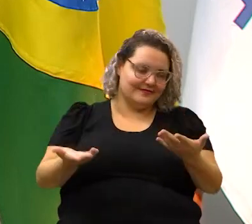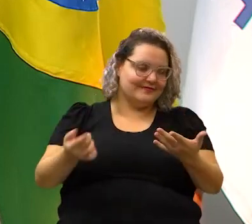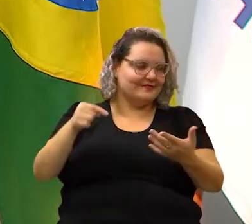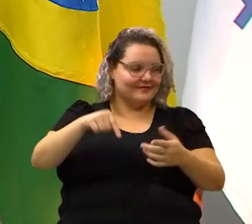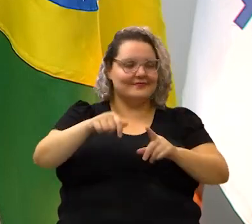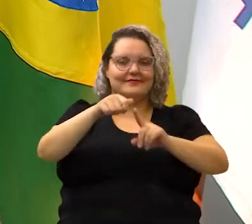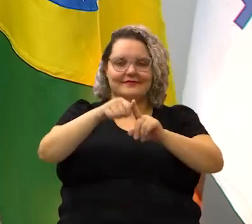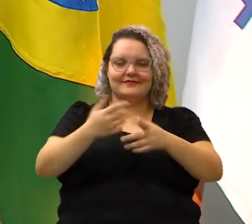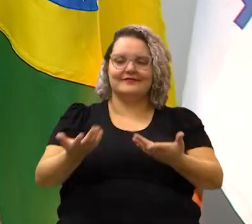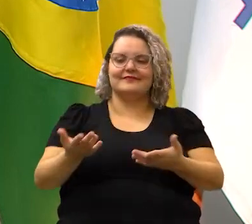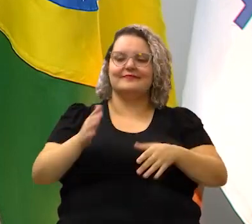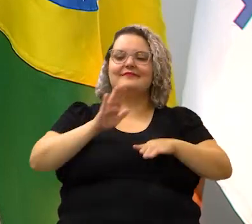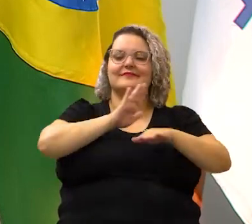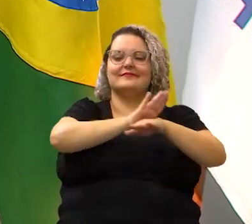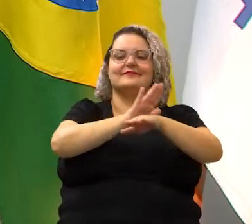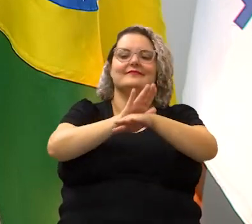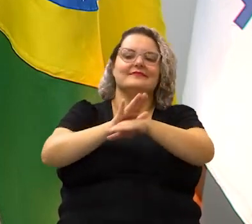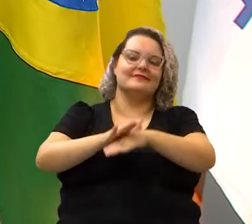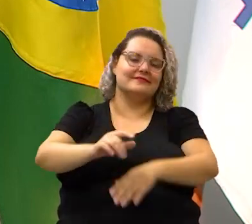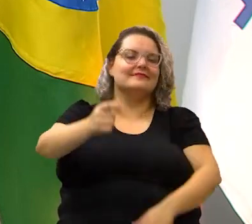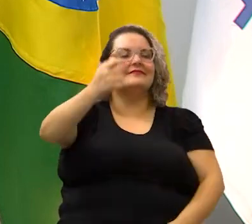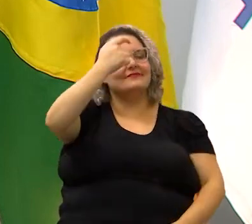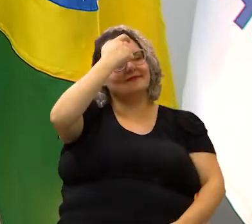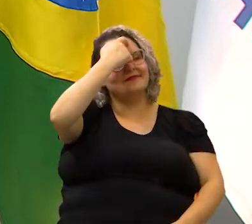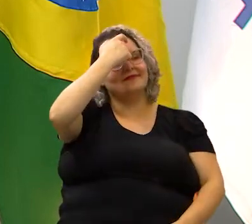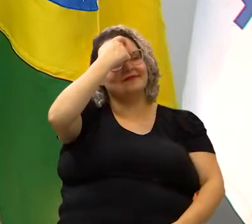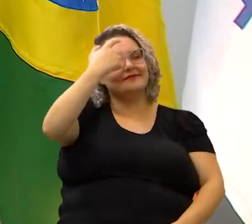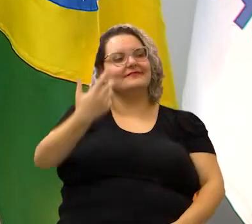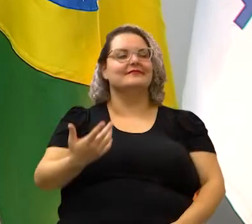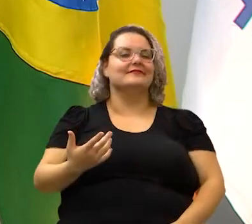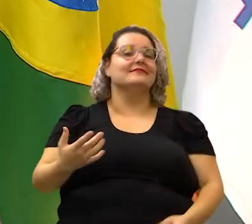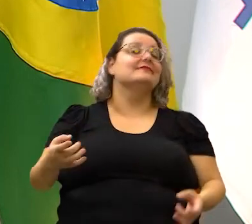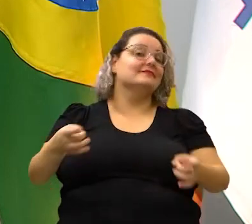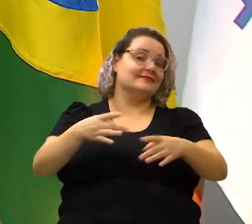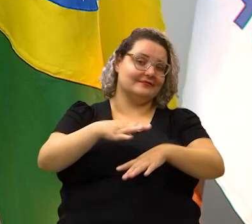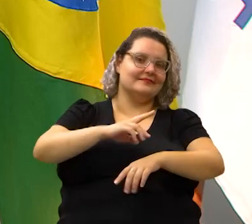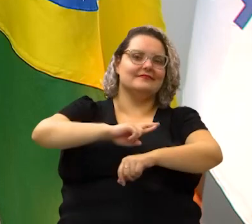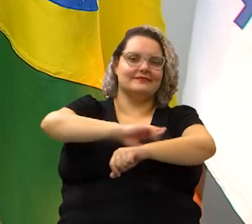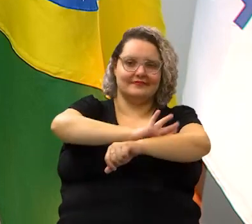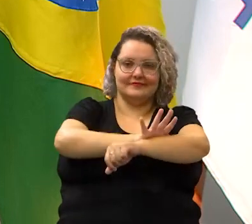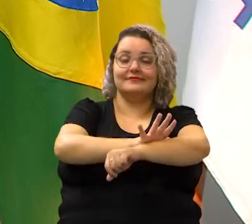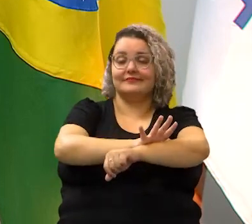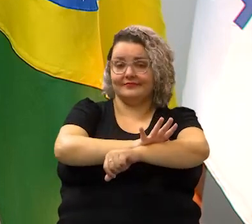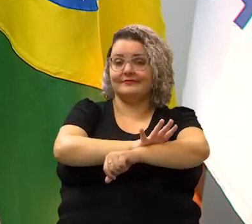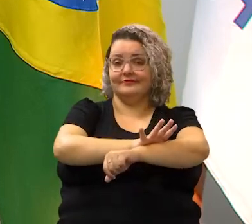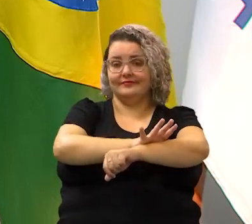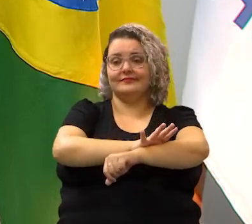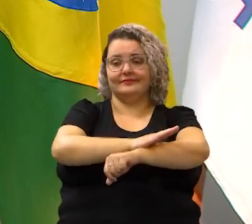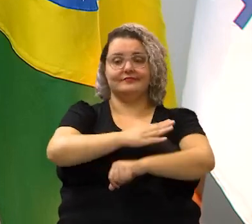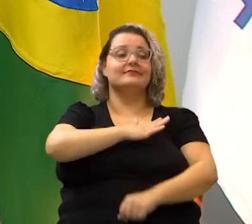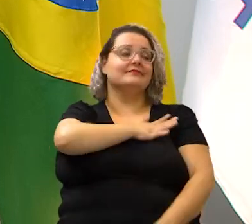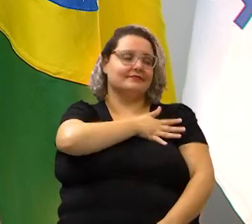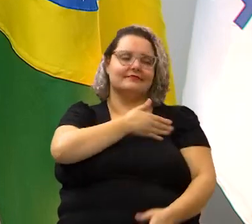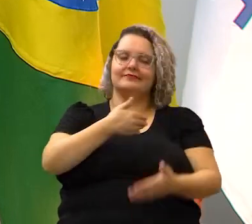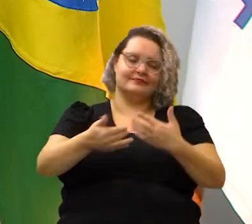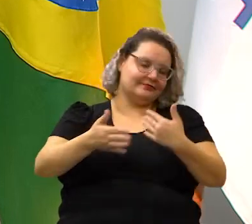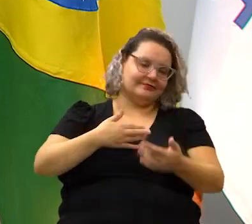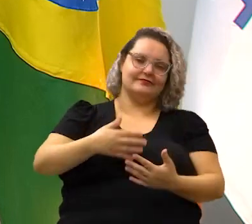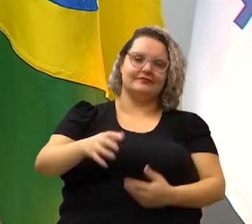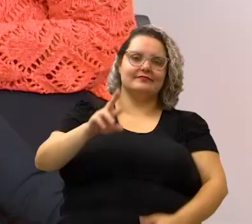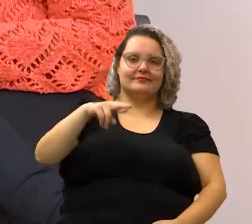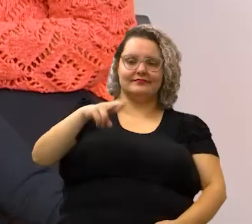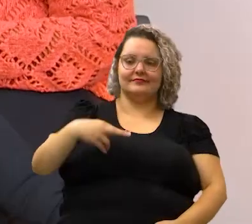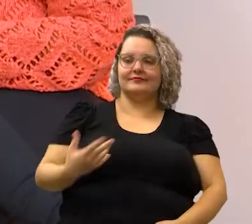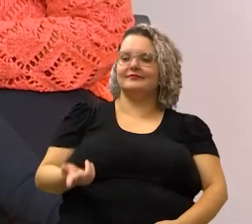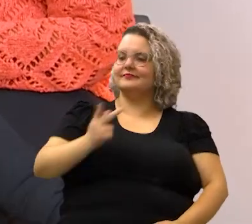a esse mês e contribuir para essa conscientização e combate ao racismo e a discriminação de